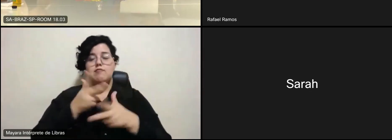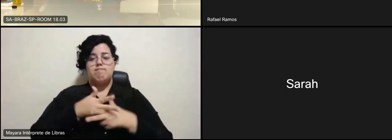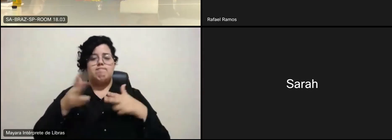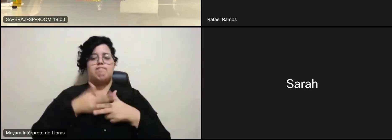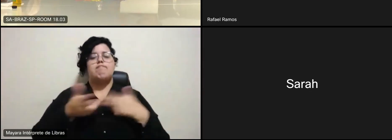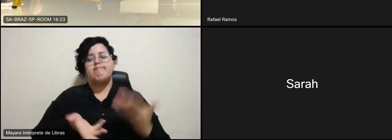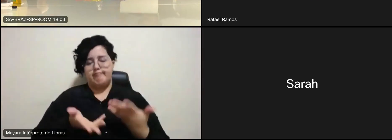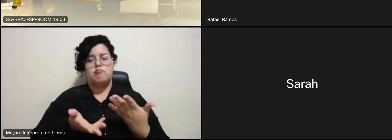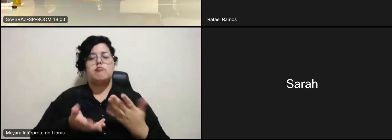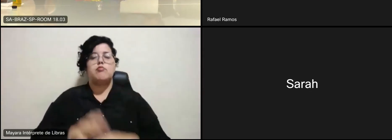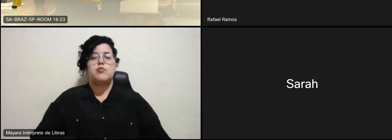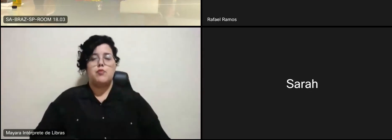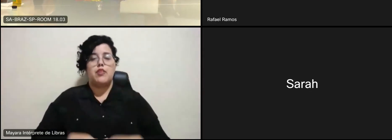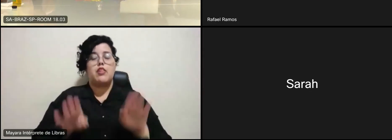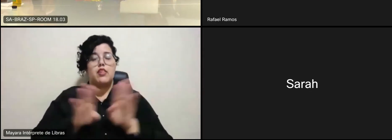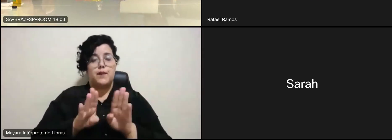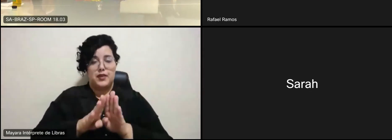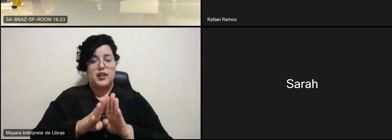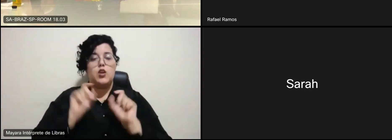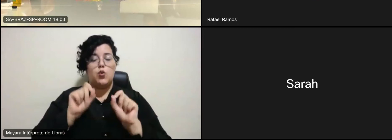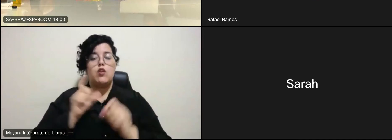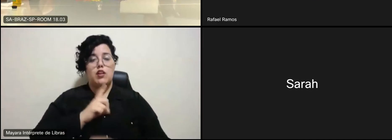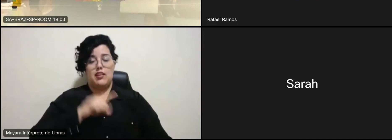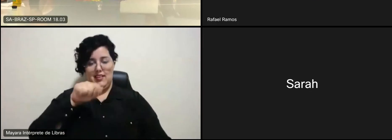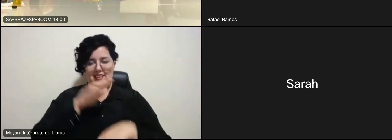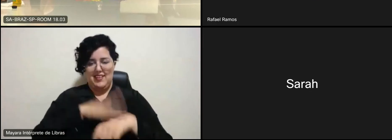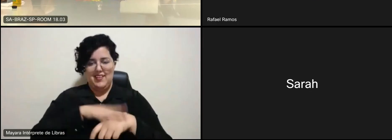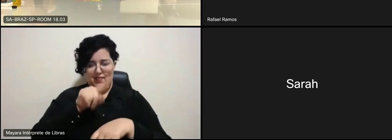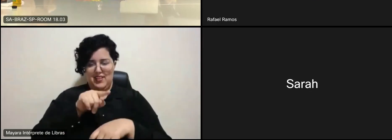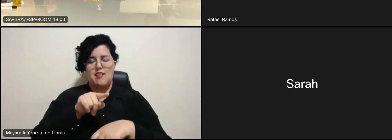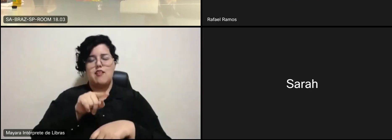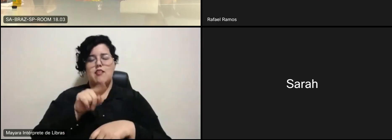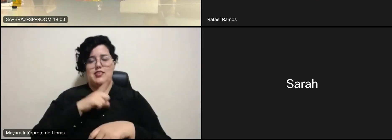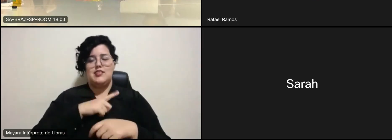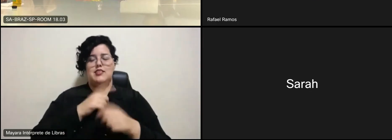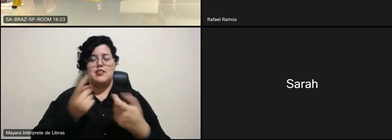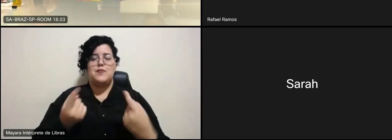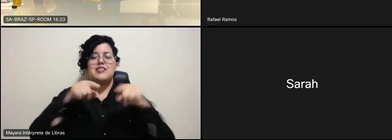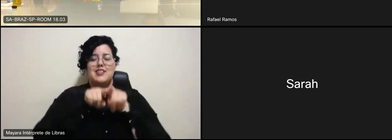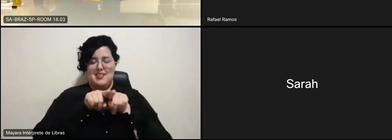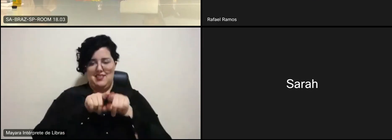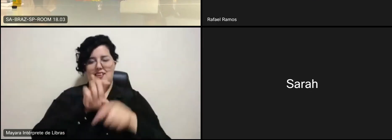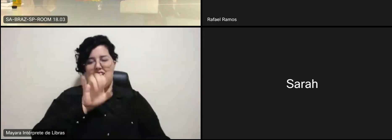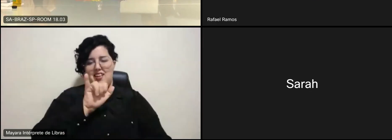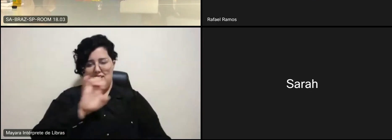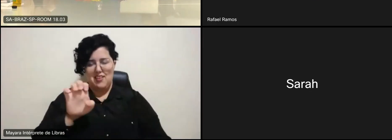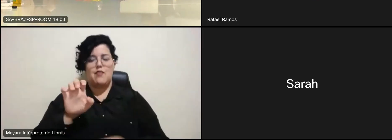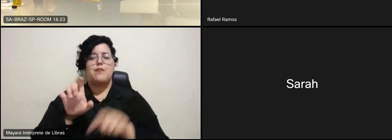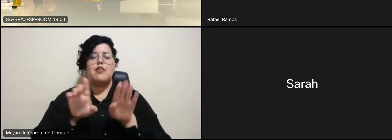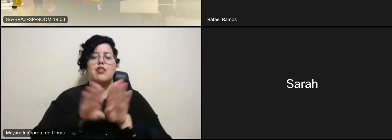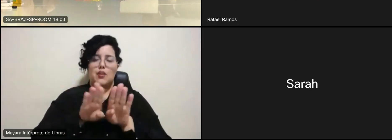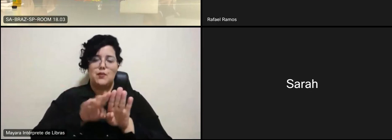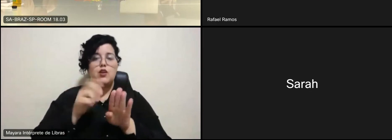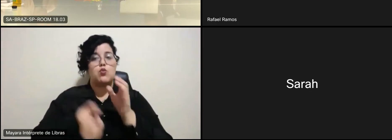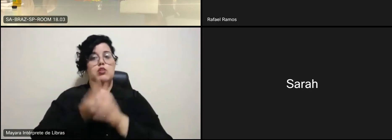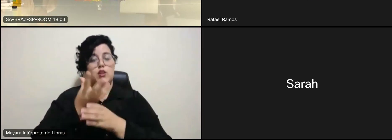por último, eu acho que é muito falar da campanha que a gente fez com o Instituto AON. A gente montou e estruturou um abrigo LGBT.